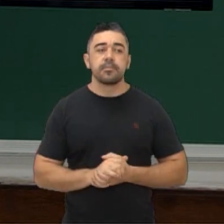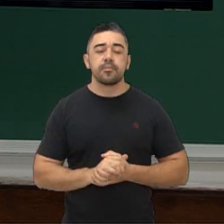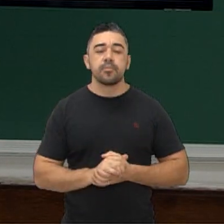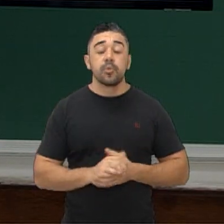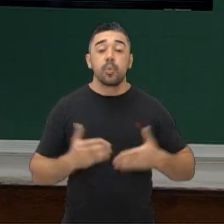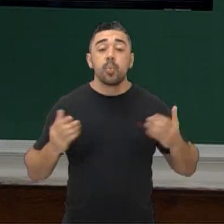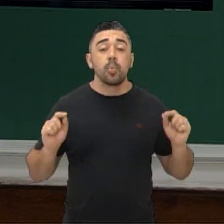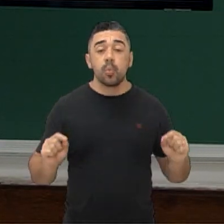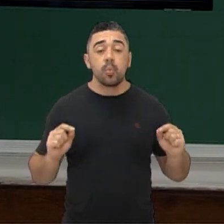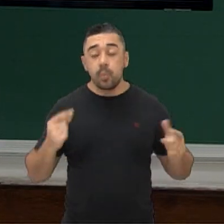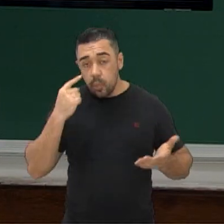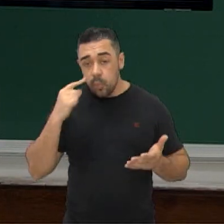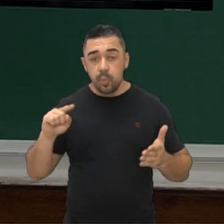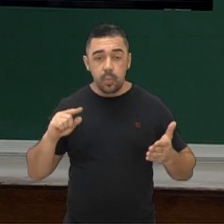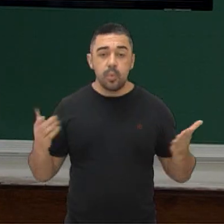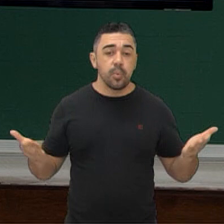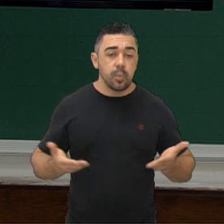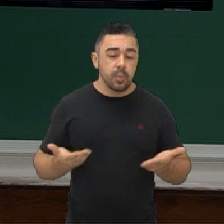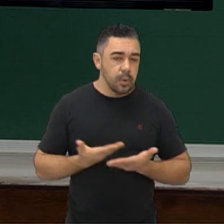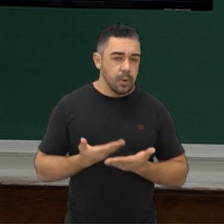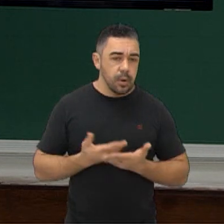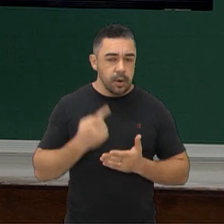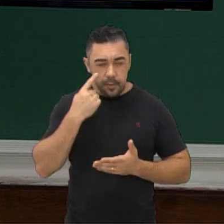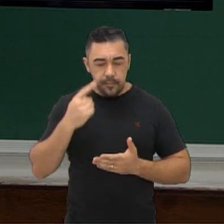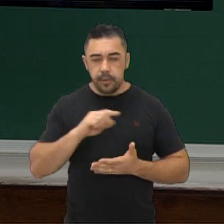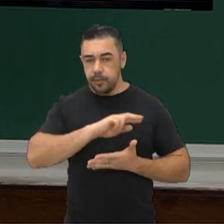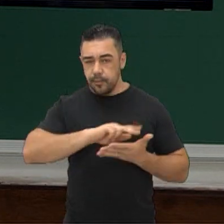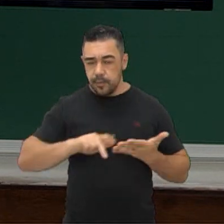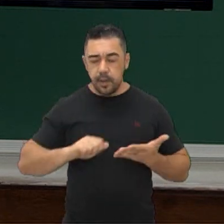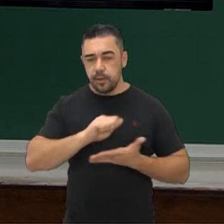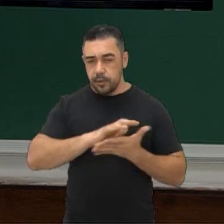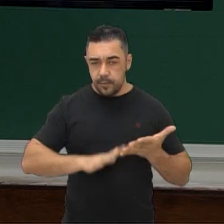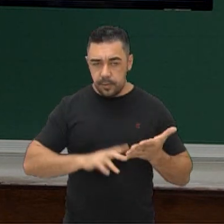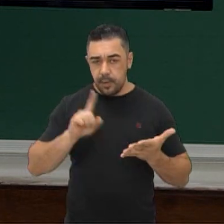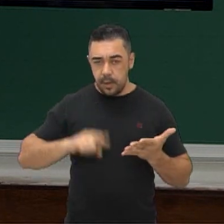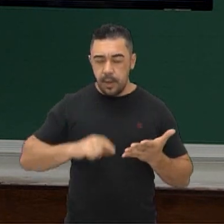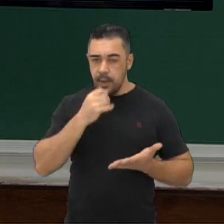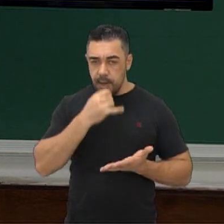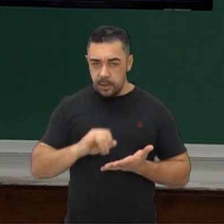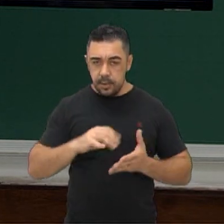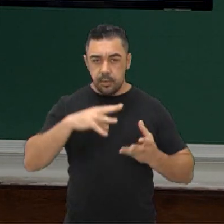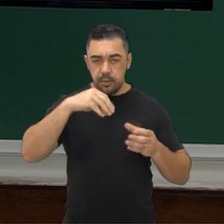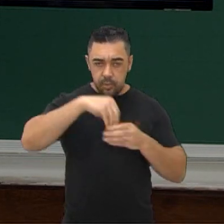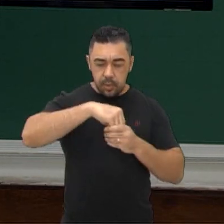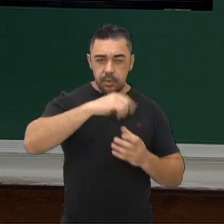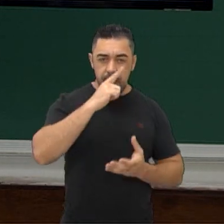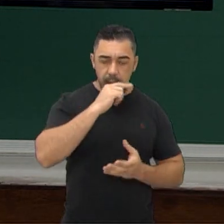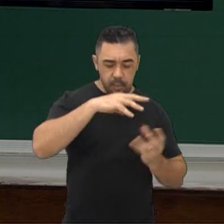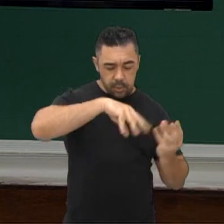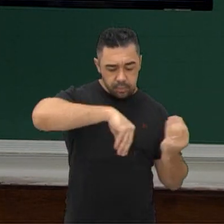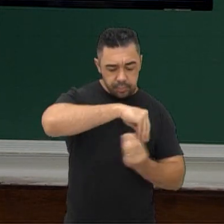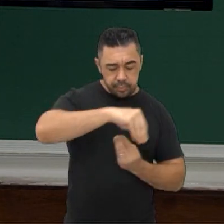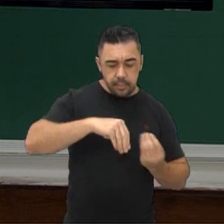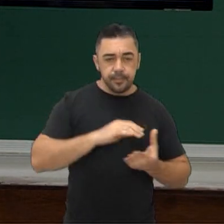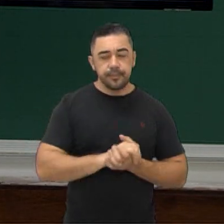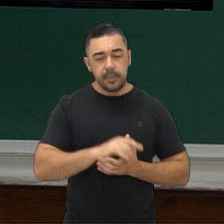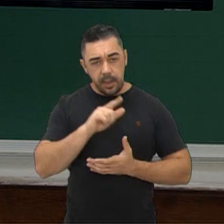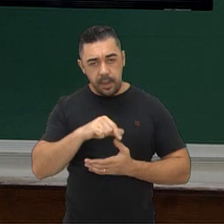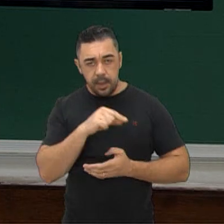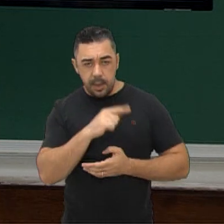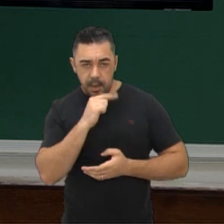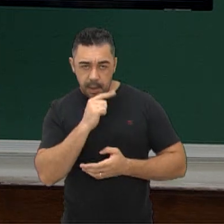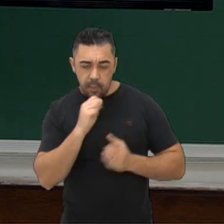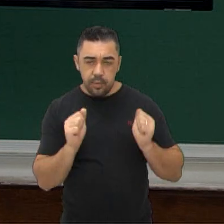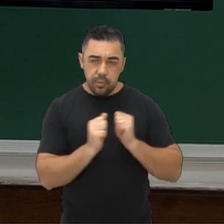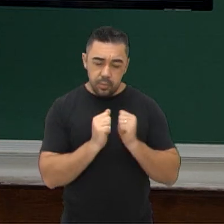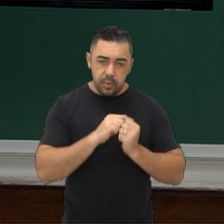Então, na aula de hoje, a gente resolveu vários exercícios sobre eletrólise em solução, que é quando eu tenho a água